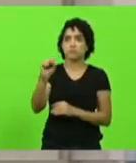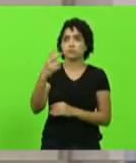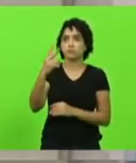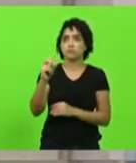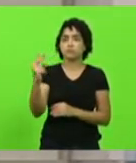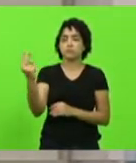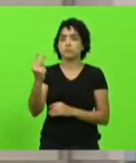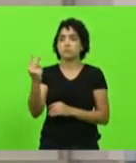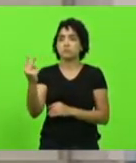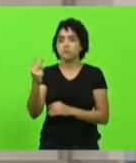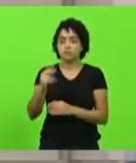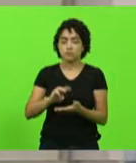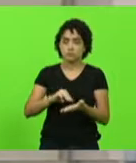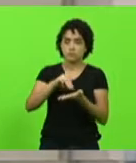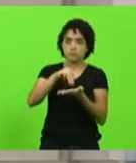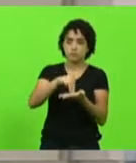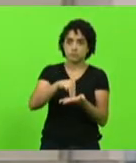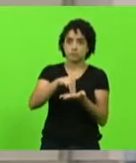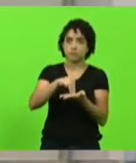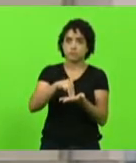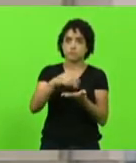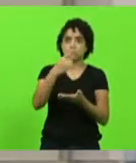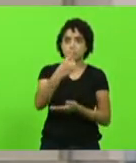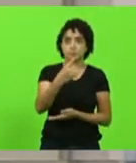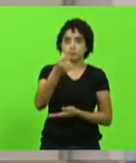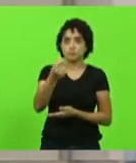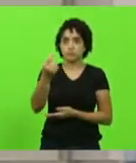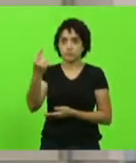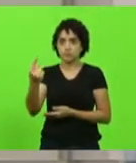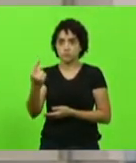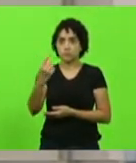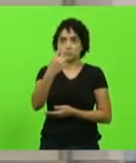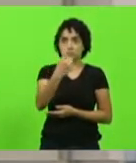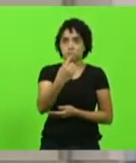85 a 88/2022, as moções números 161 a